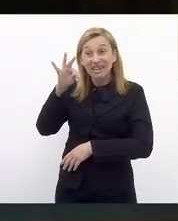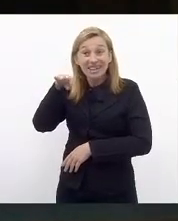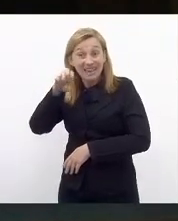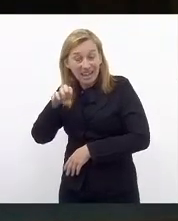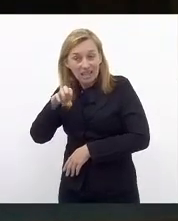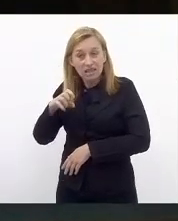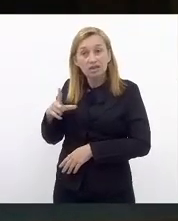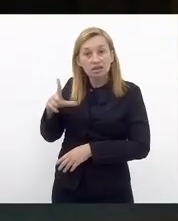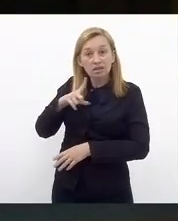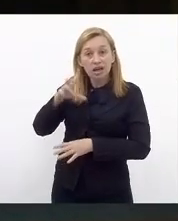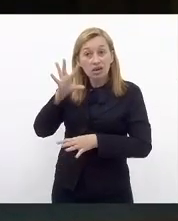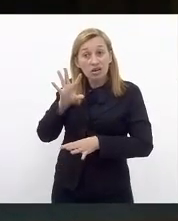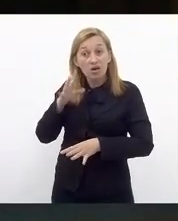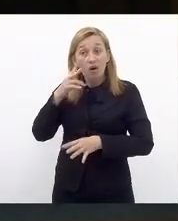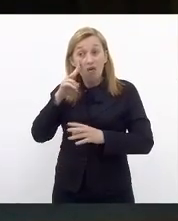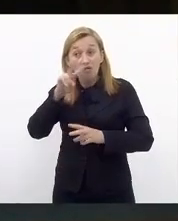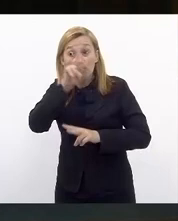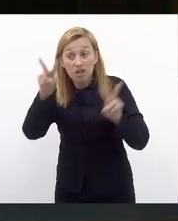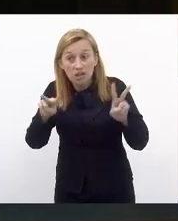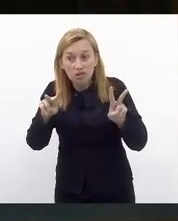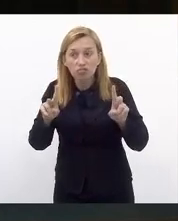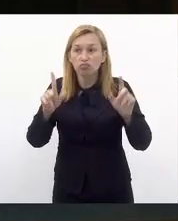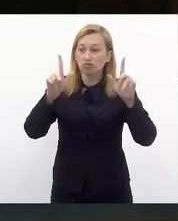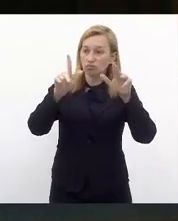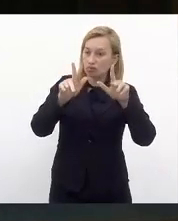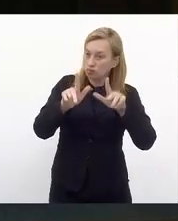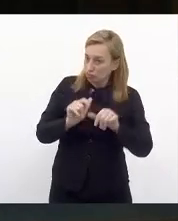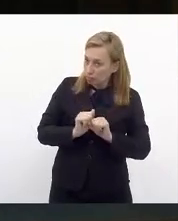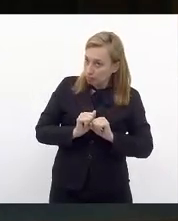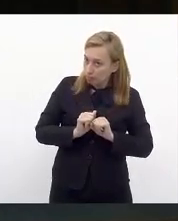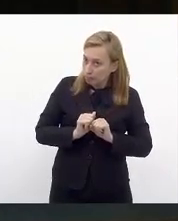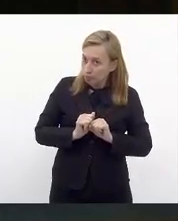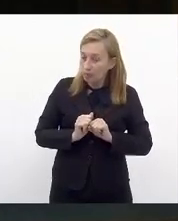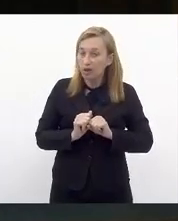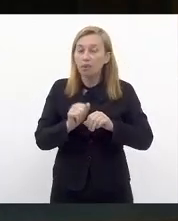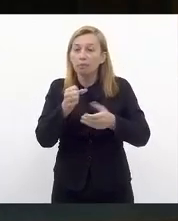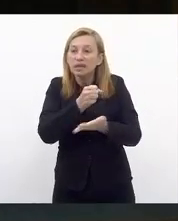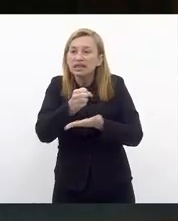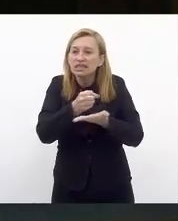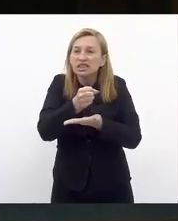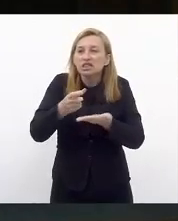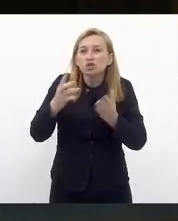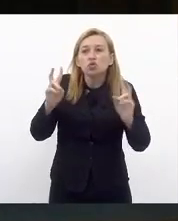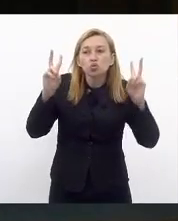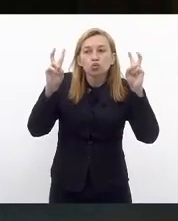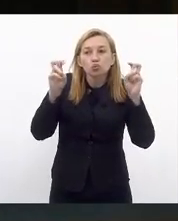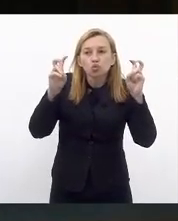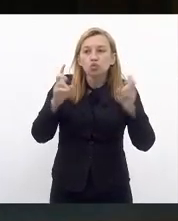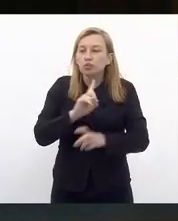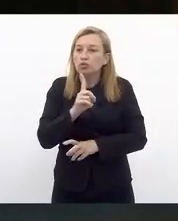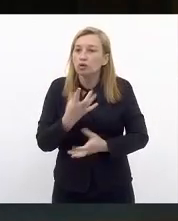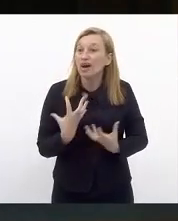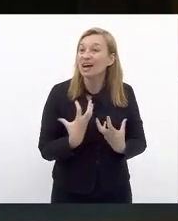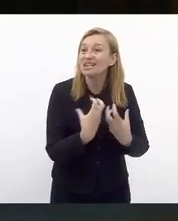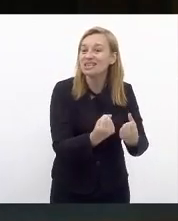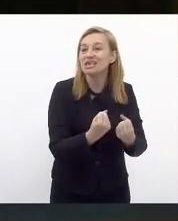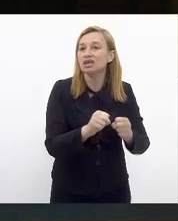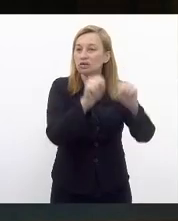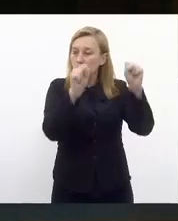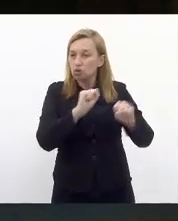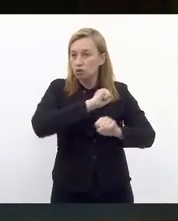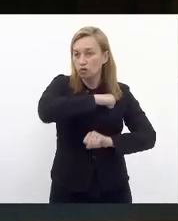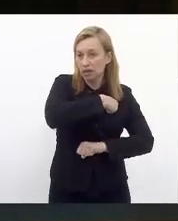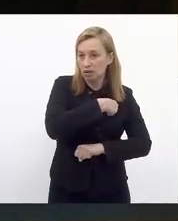tem ponto de vista eu tenho uma tese baseada nos fatos nós não estamos aderindo o regime de recuperação